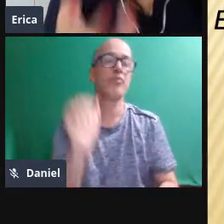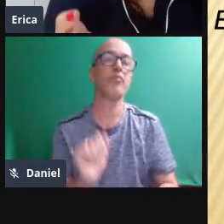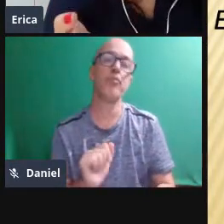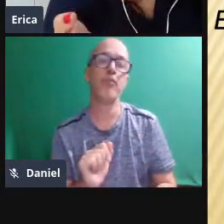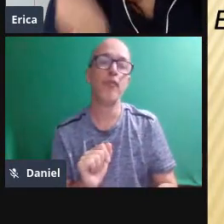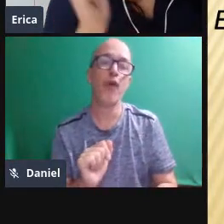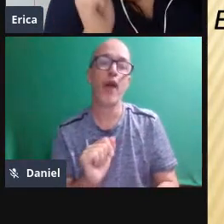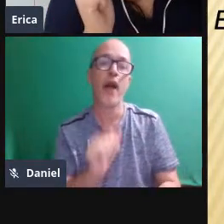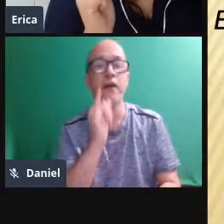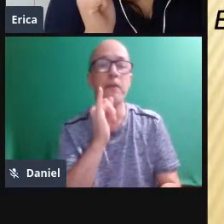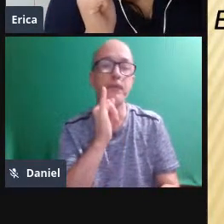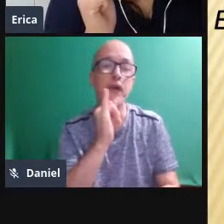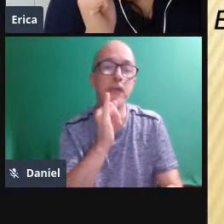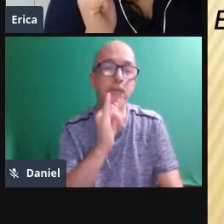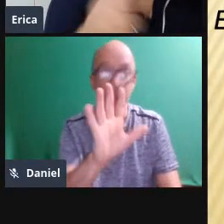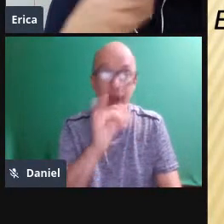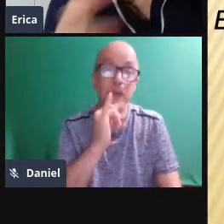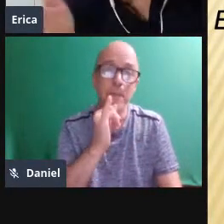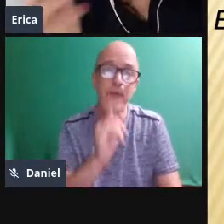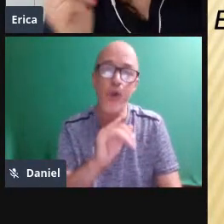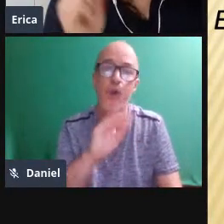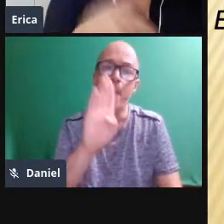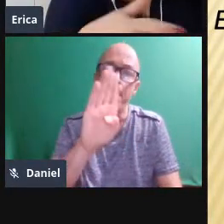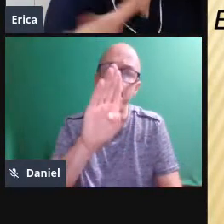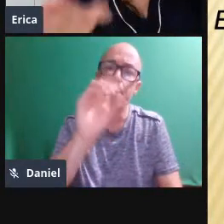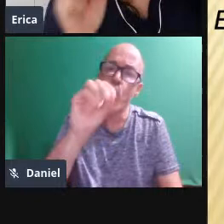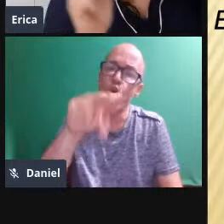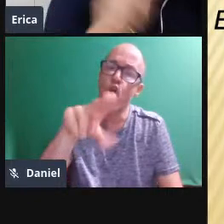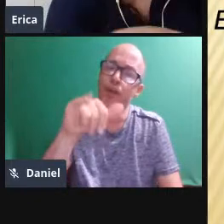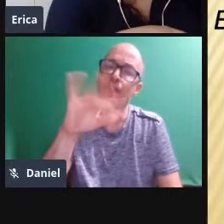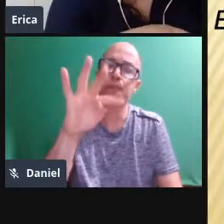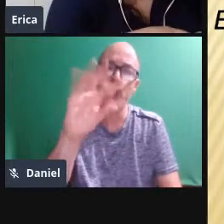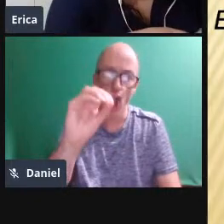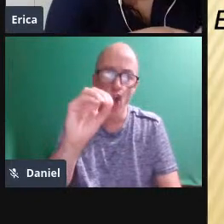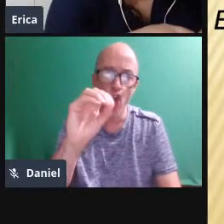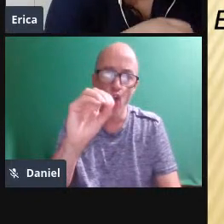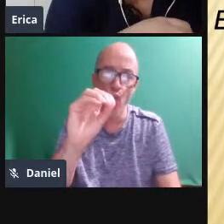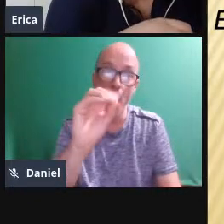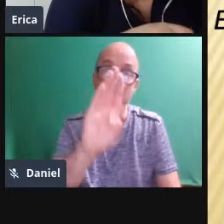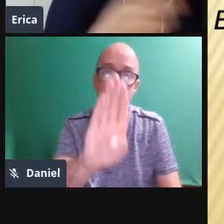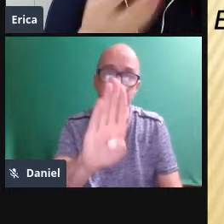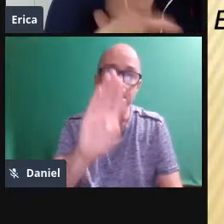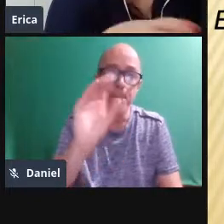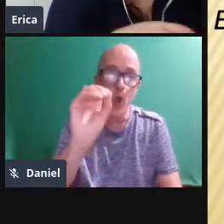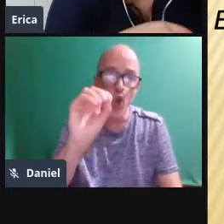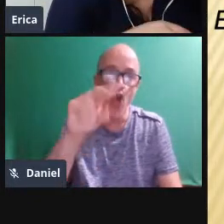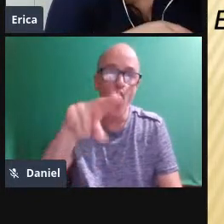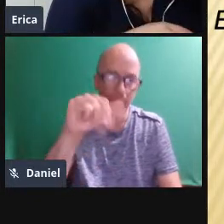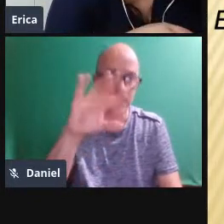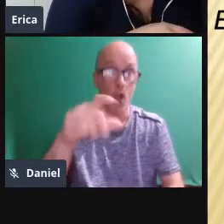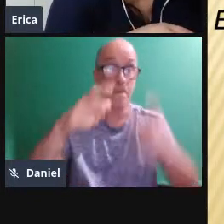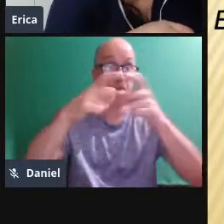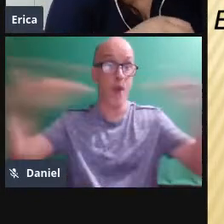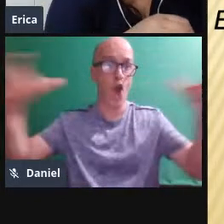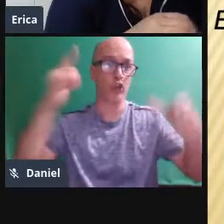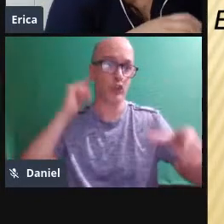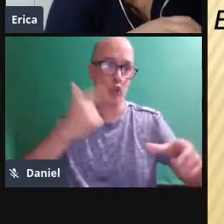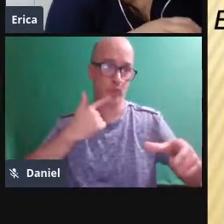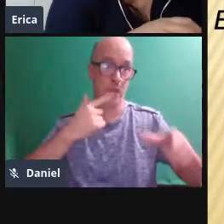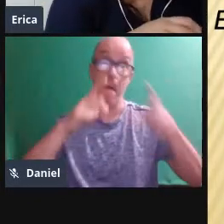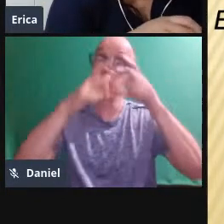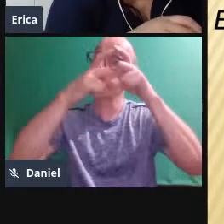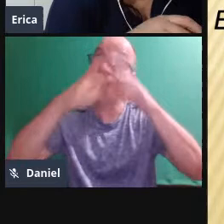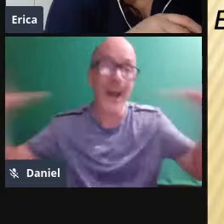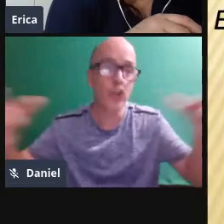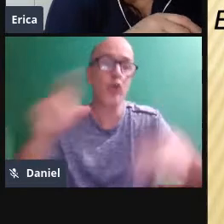eles vão entrar na escola e vão ter um aluno. E aí você coloca no quadro a palavra